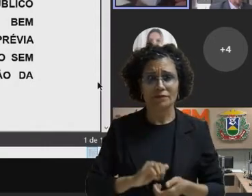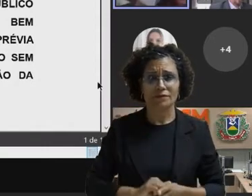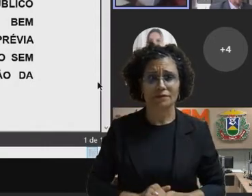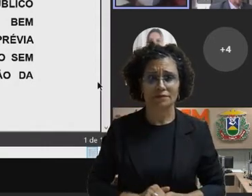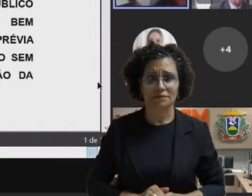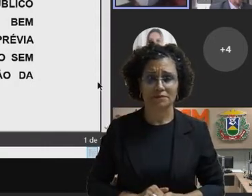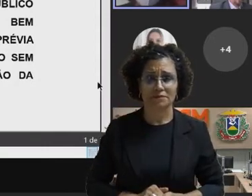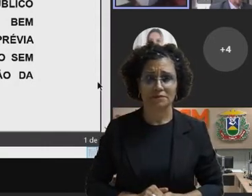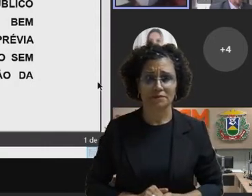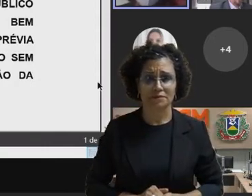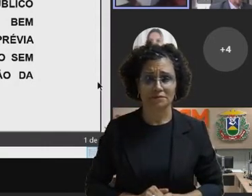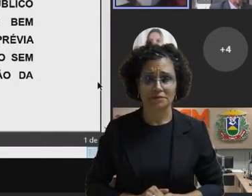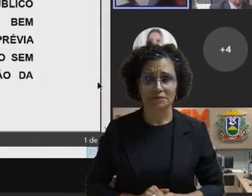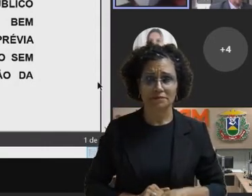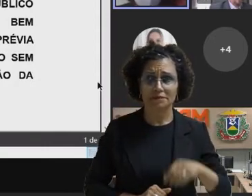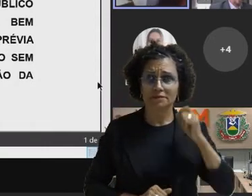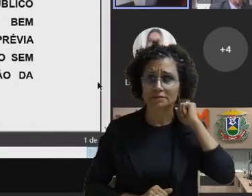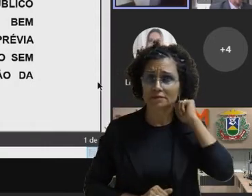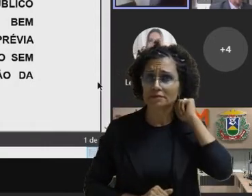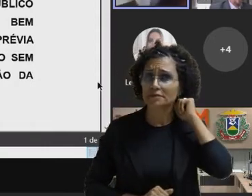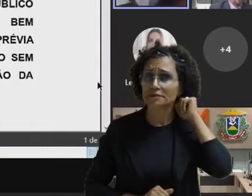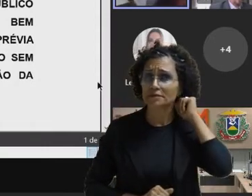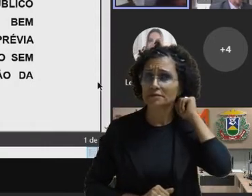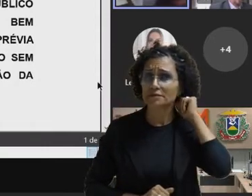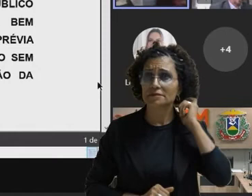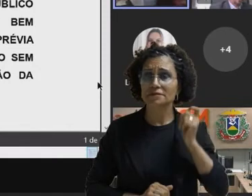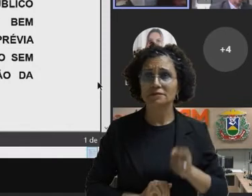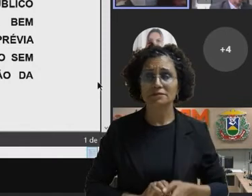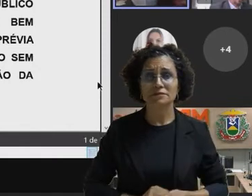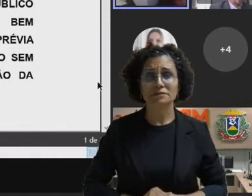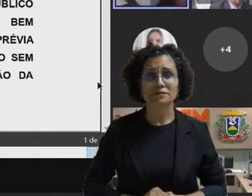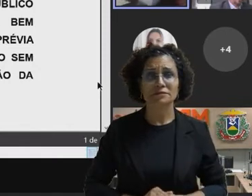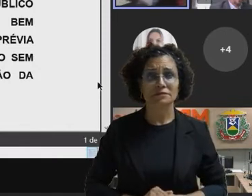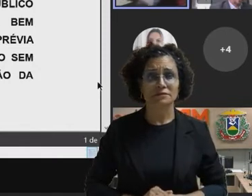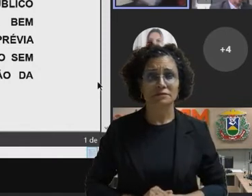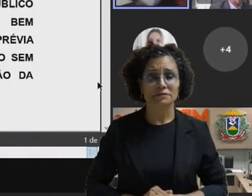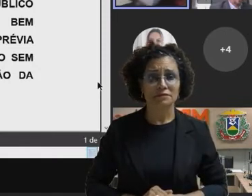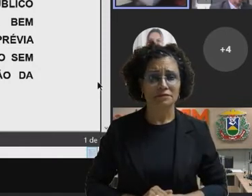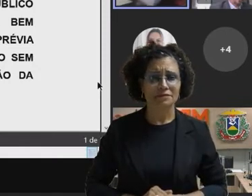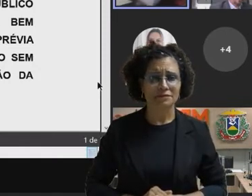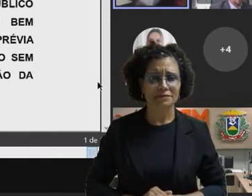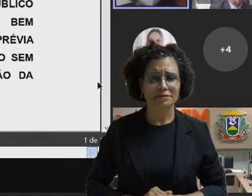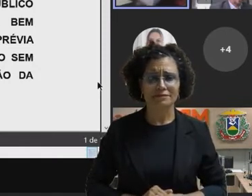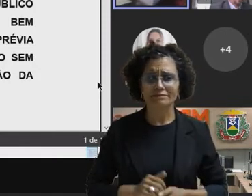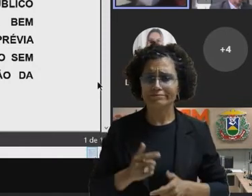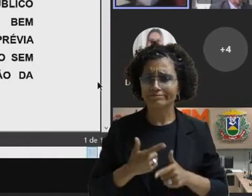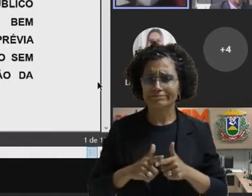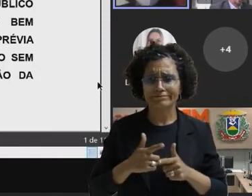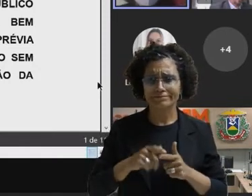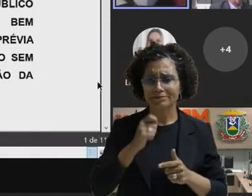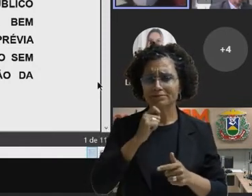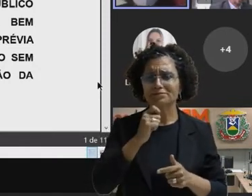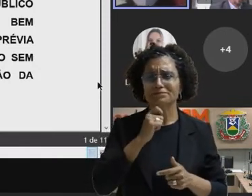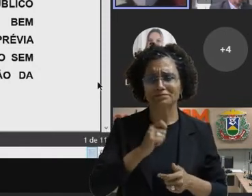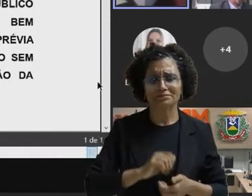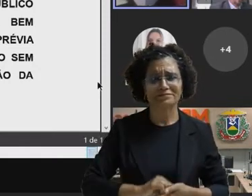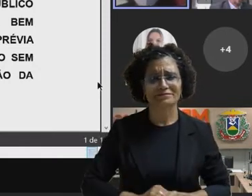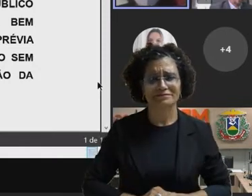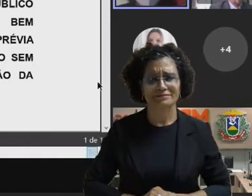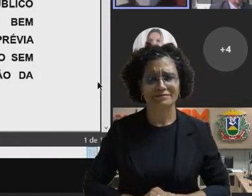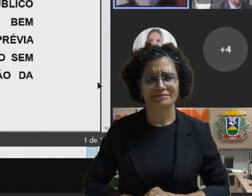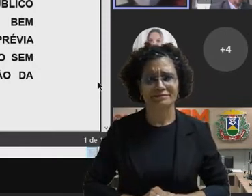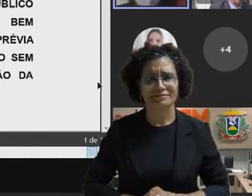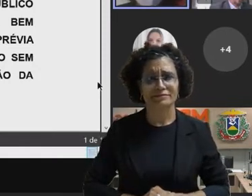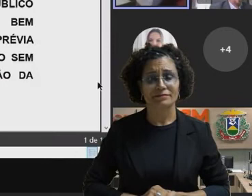anos depois, a situação acho que pode ter mudado muito. Eu entendi que essa era uma situação paliativa, onde eu não